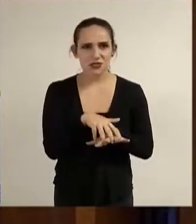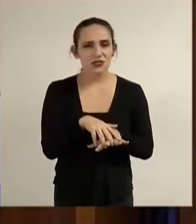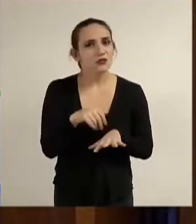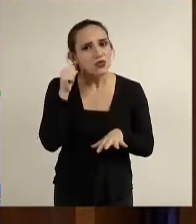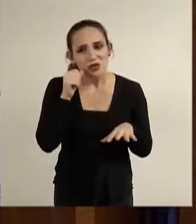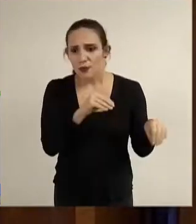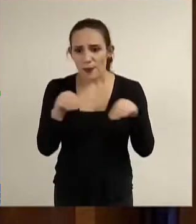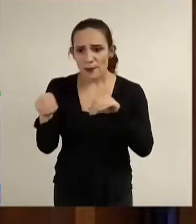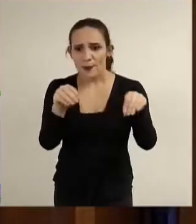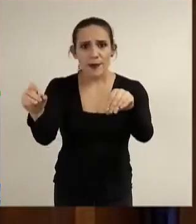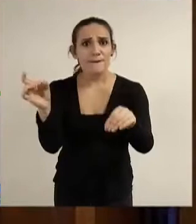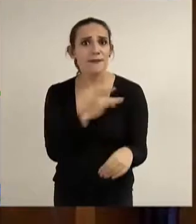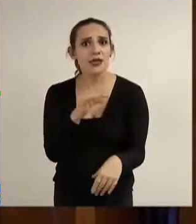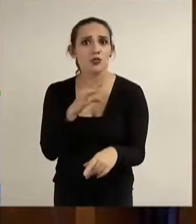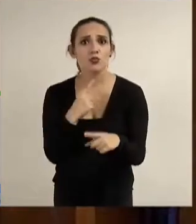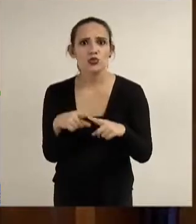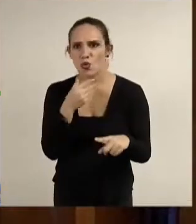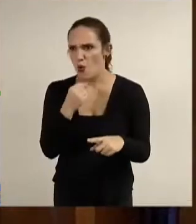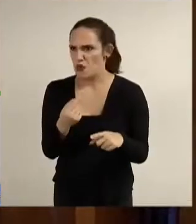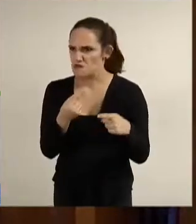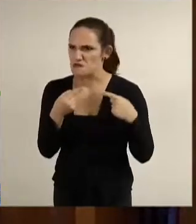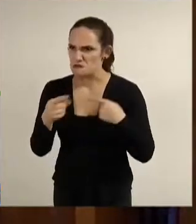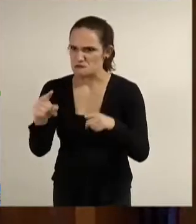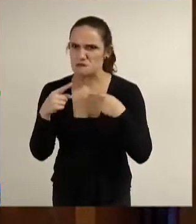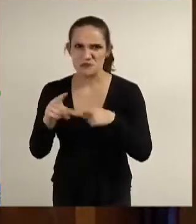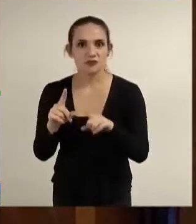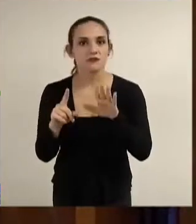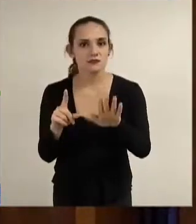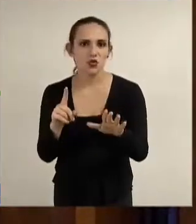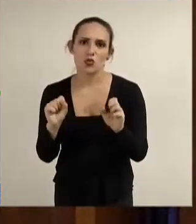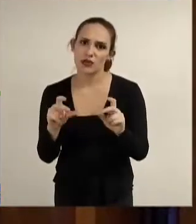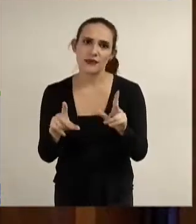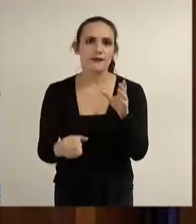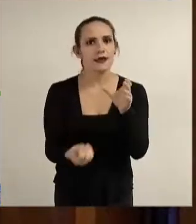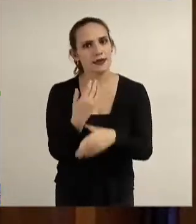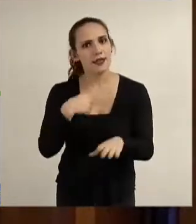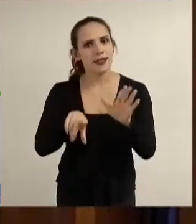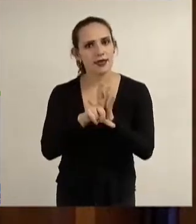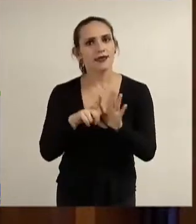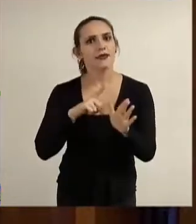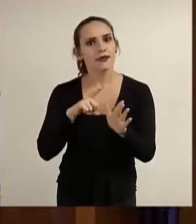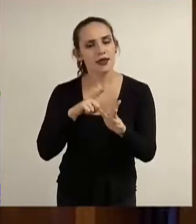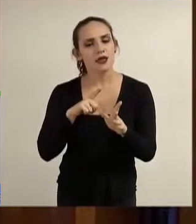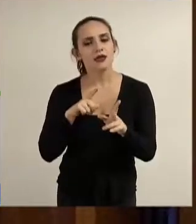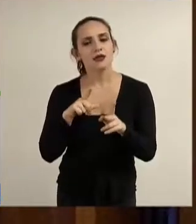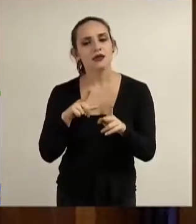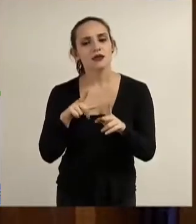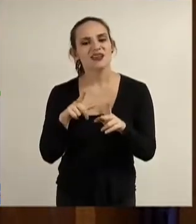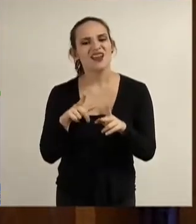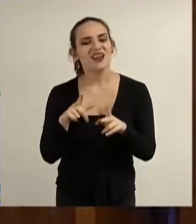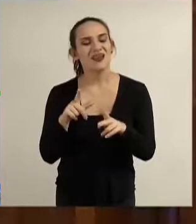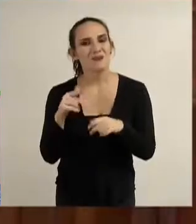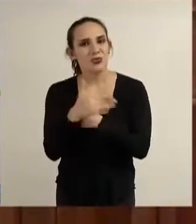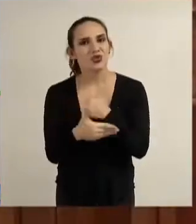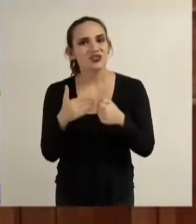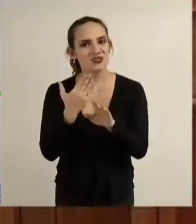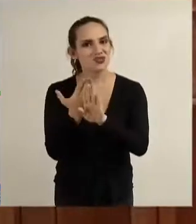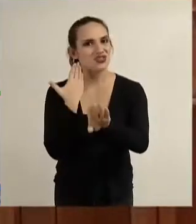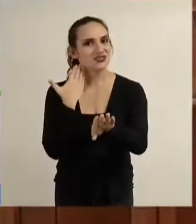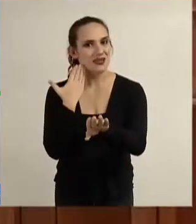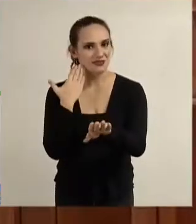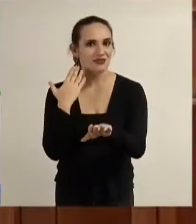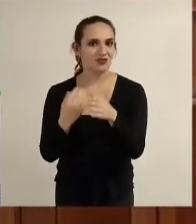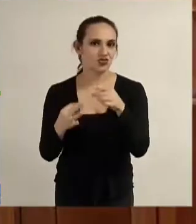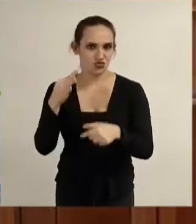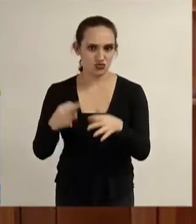você percebe que as leis, as elaborações de leis, as medidas protetivas não resolvem. É uma coisa